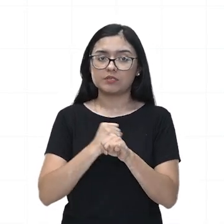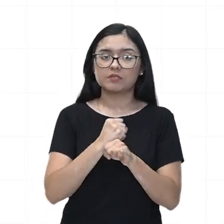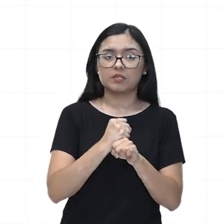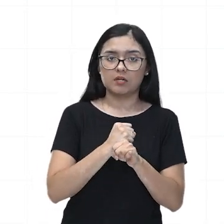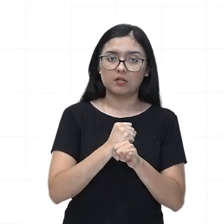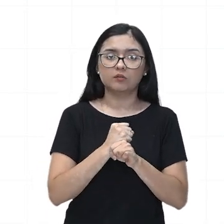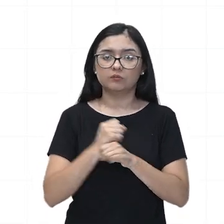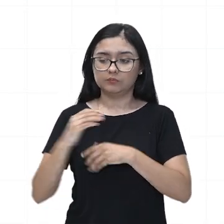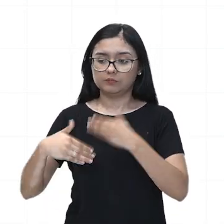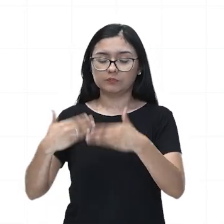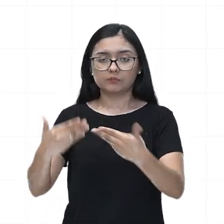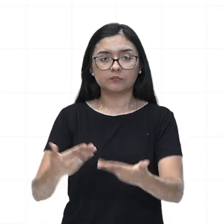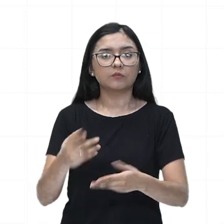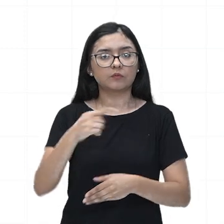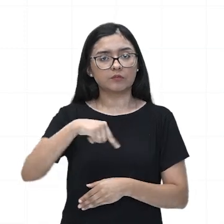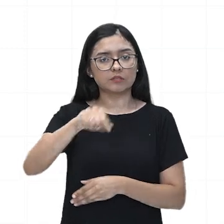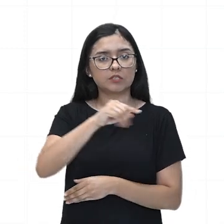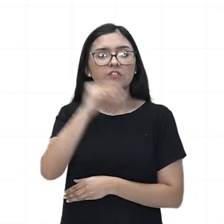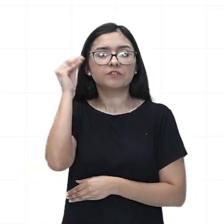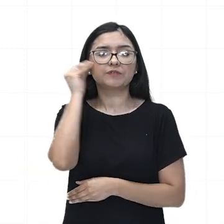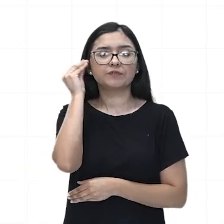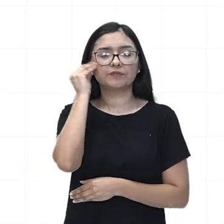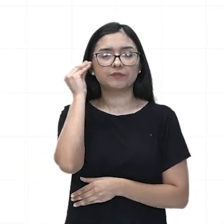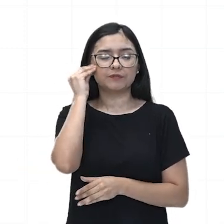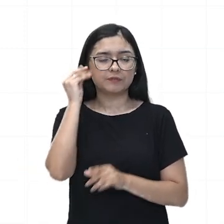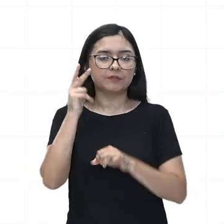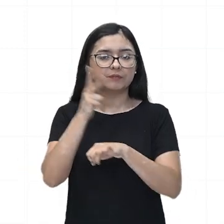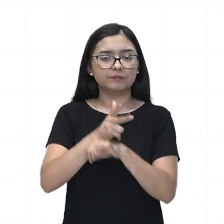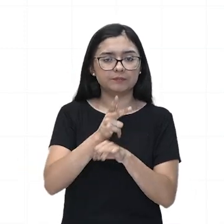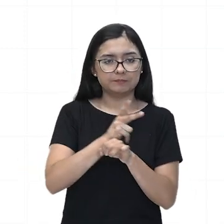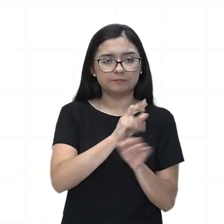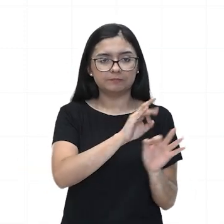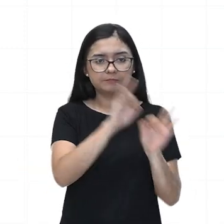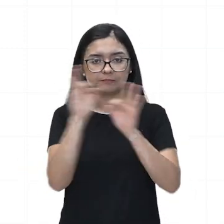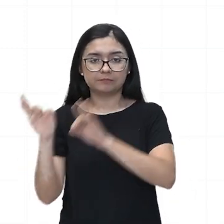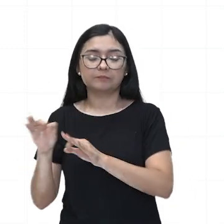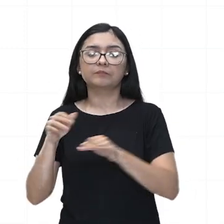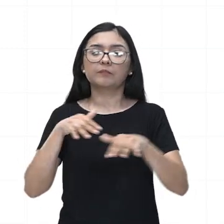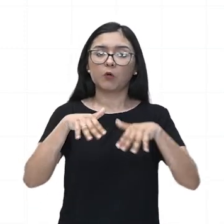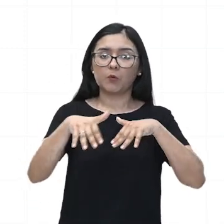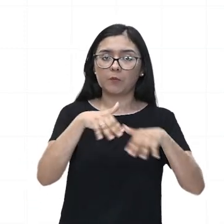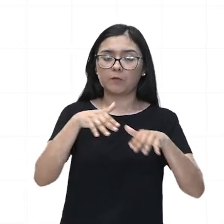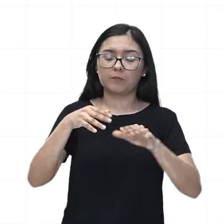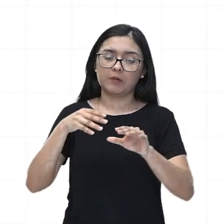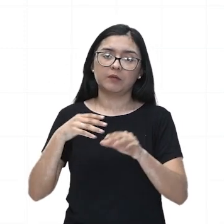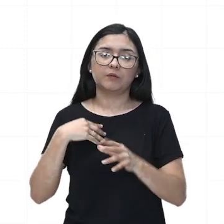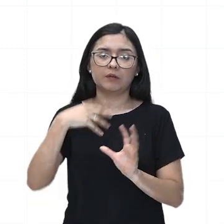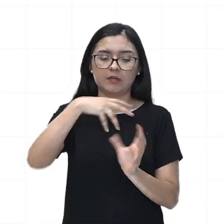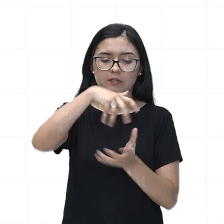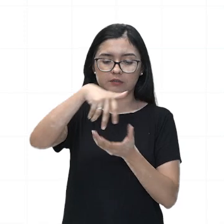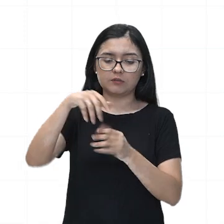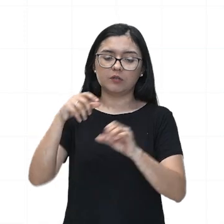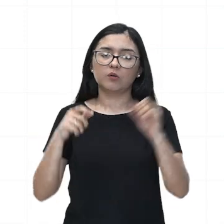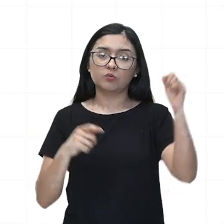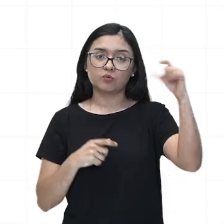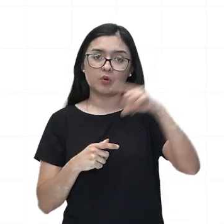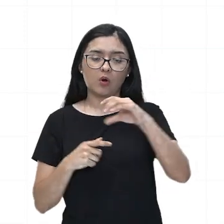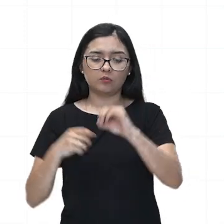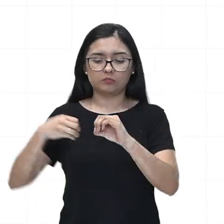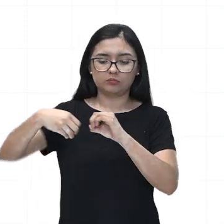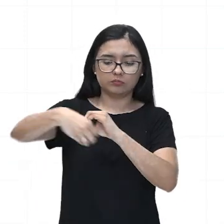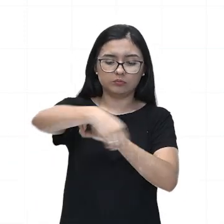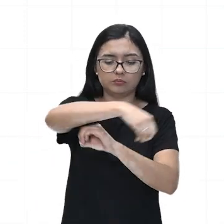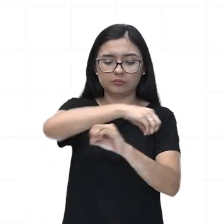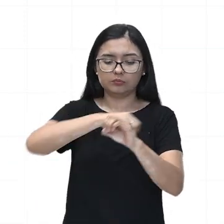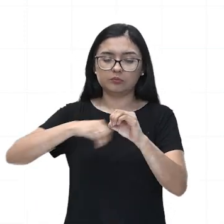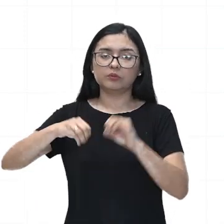vimos na animação. A translação é o movimento da Terra em torno do Sol e